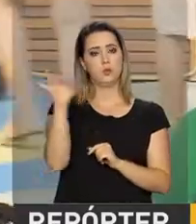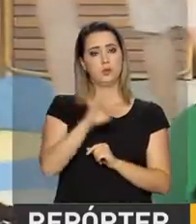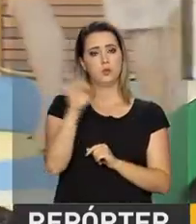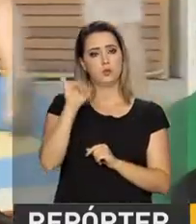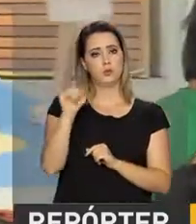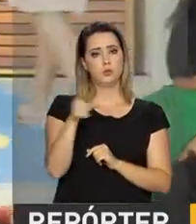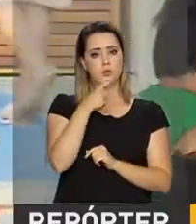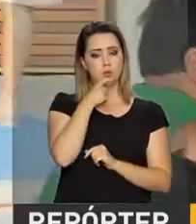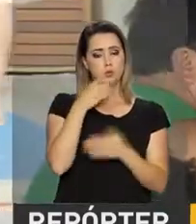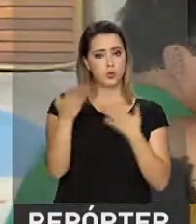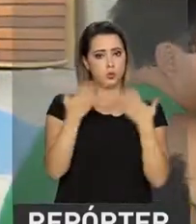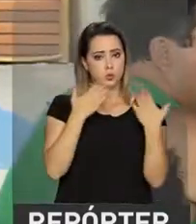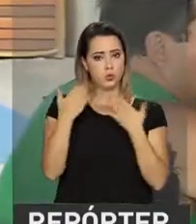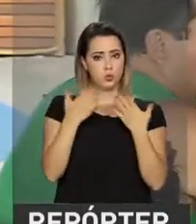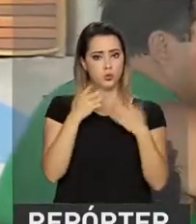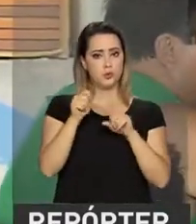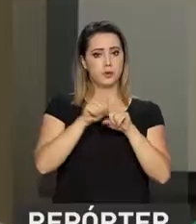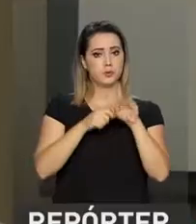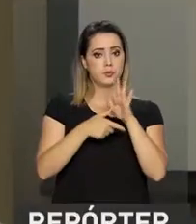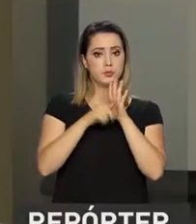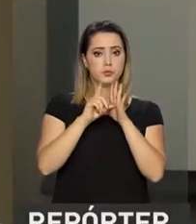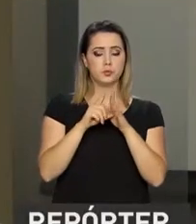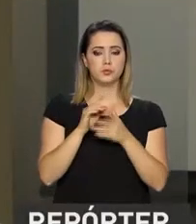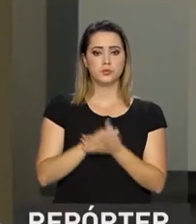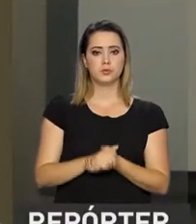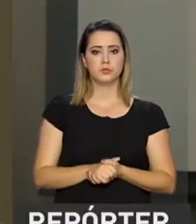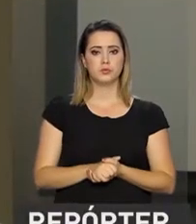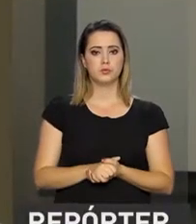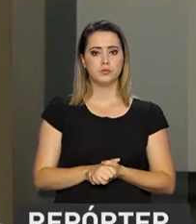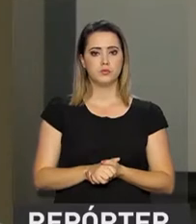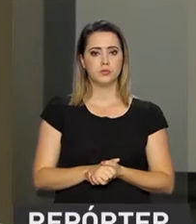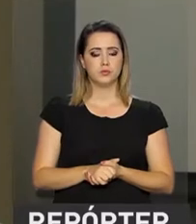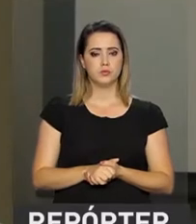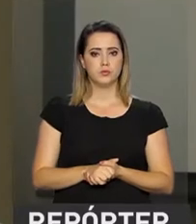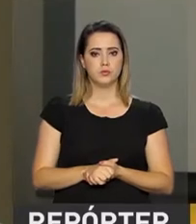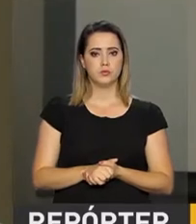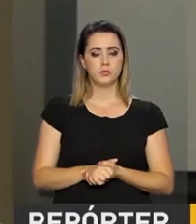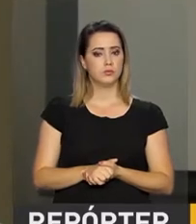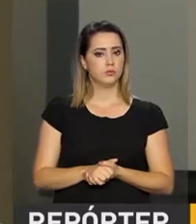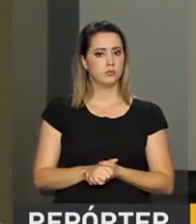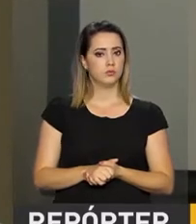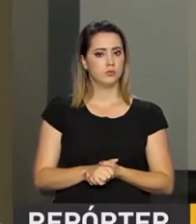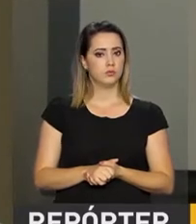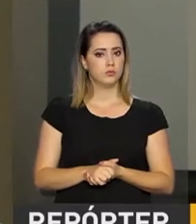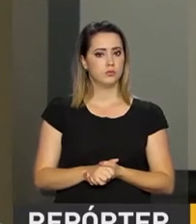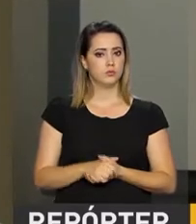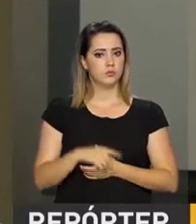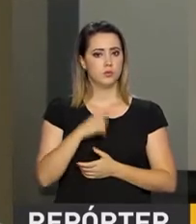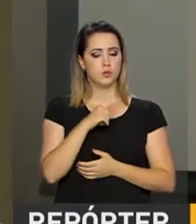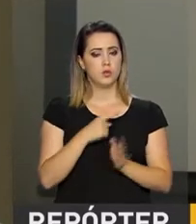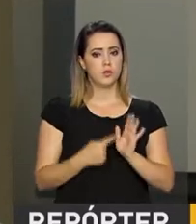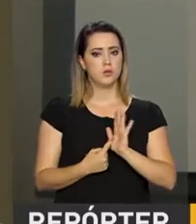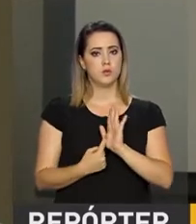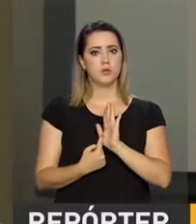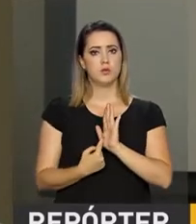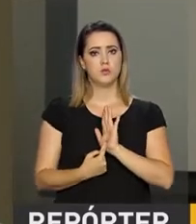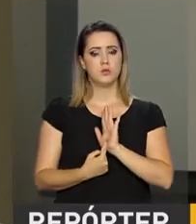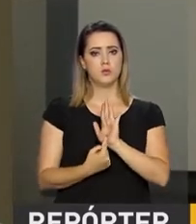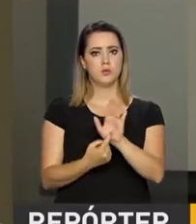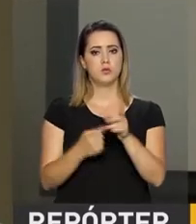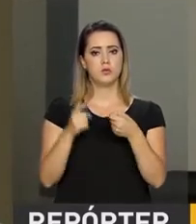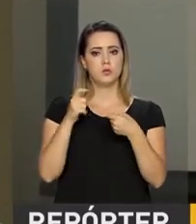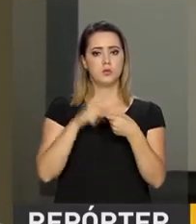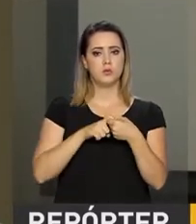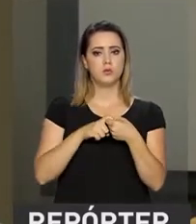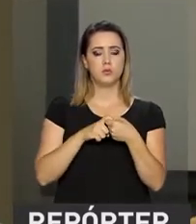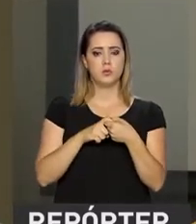julho, na comparação com o mês anterior. Isso não implica que a gente possa estar vendo uma volta